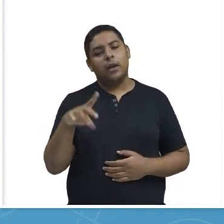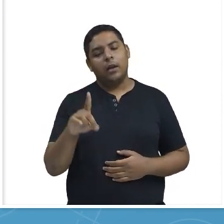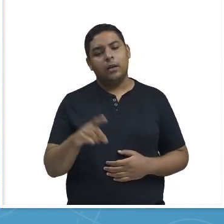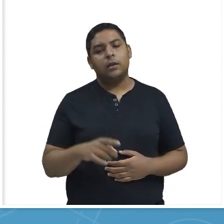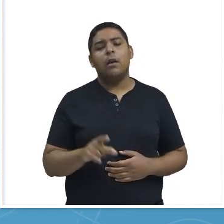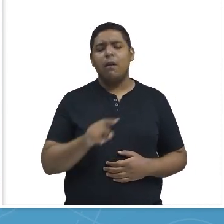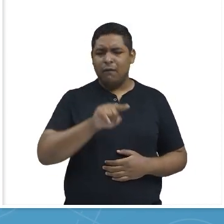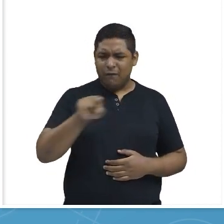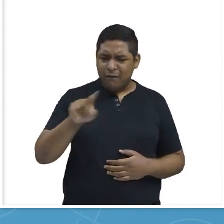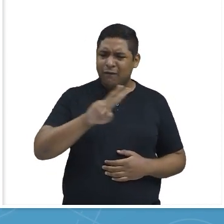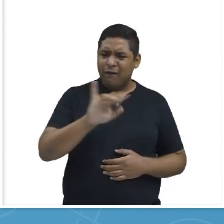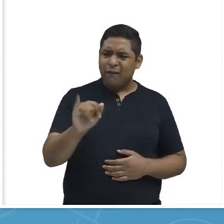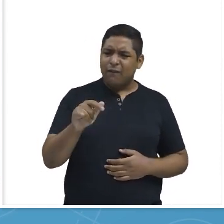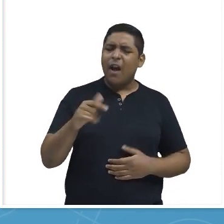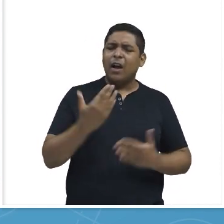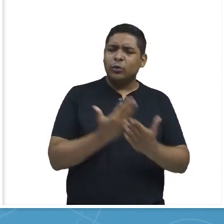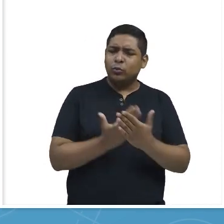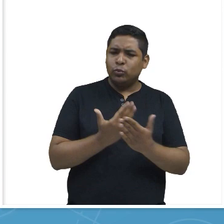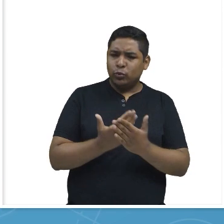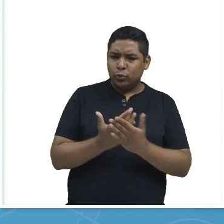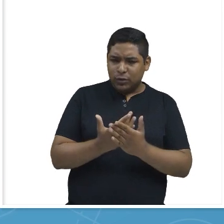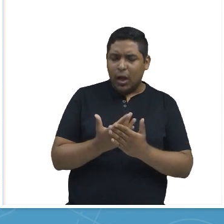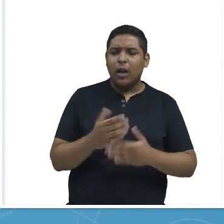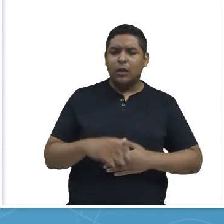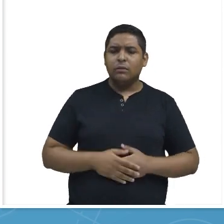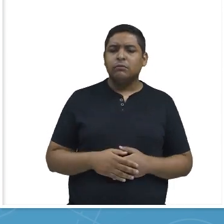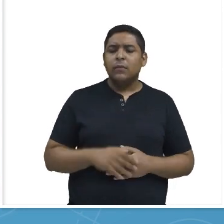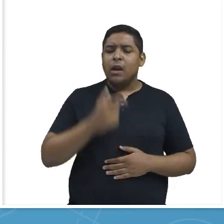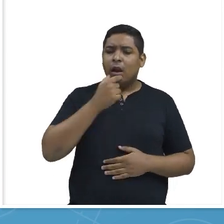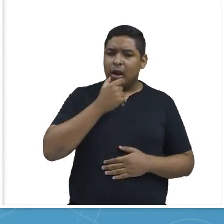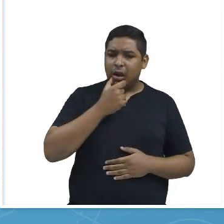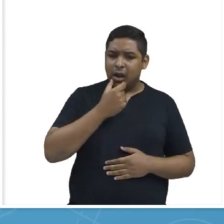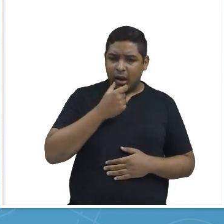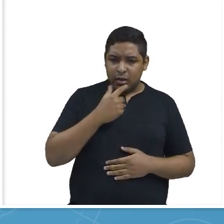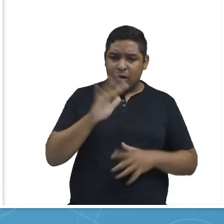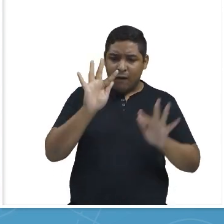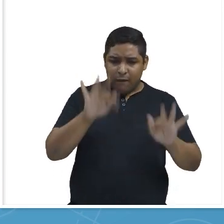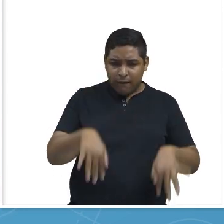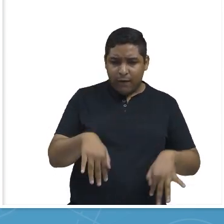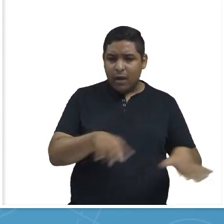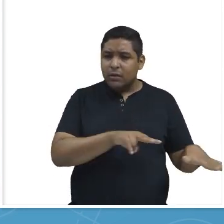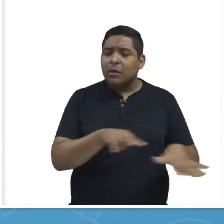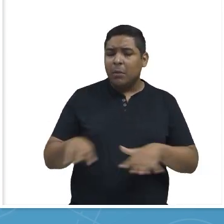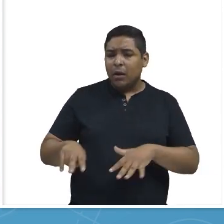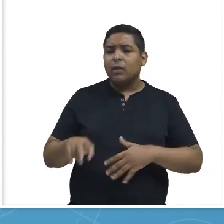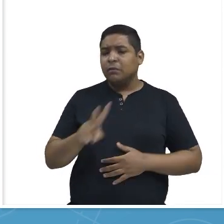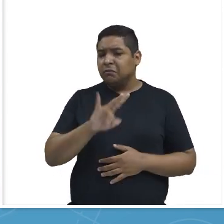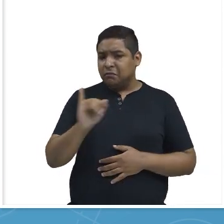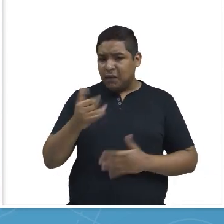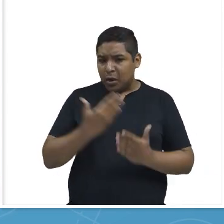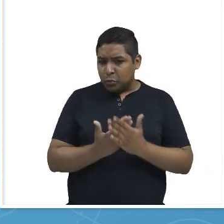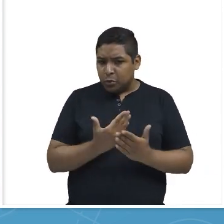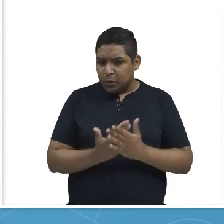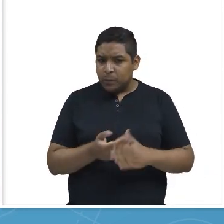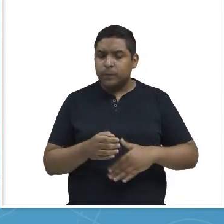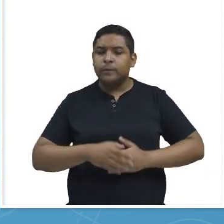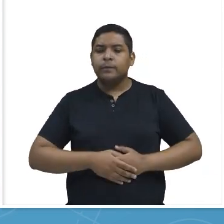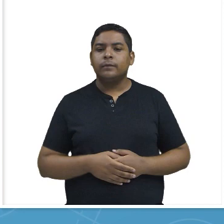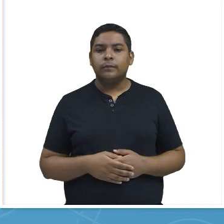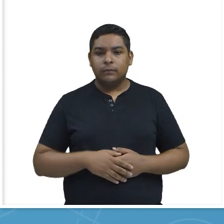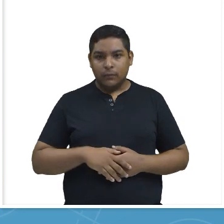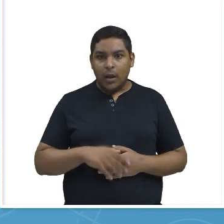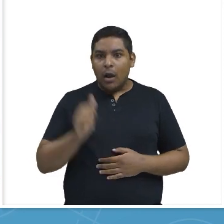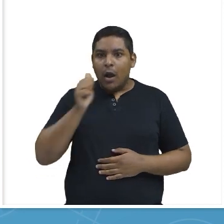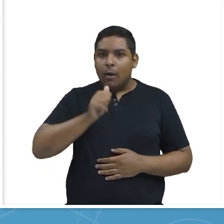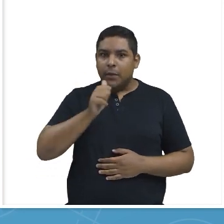estudar inglês este fim de semana? Então você observa aí a imagem, né? De uma menina concentradíssima, não é?